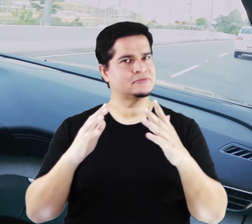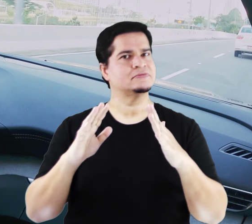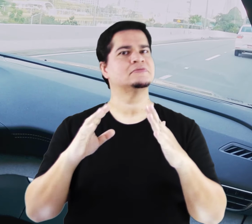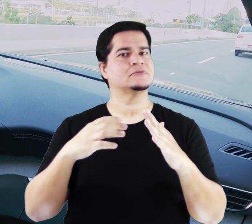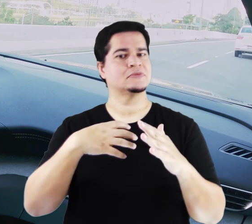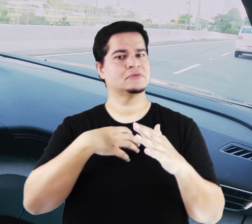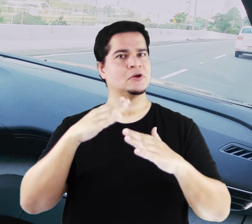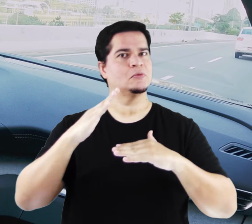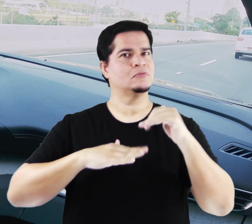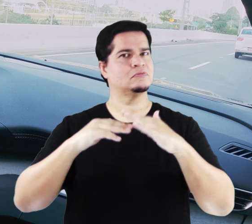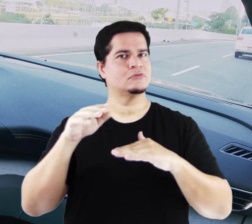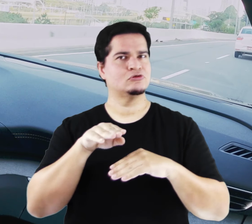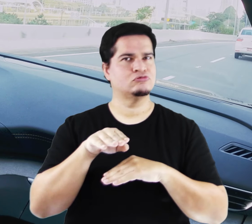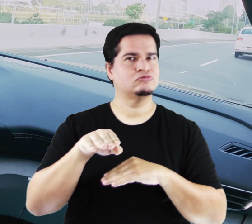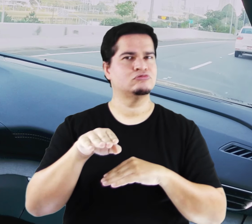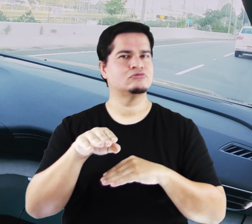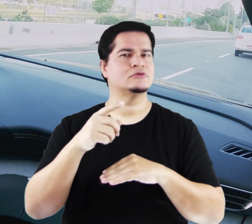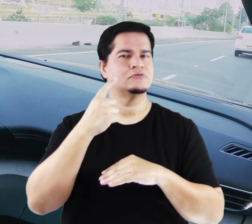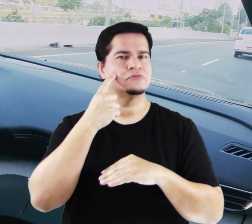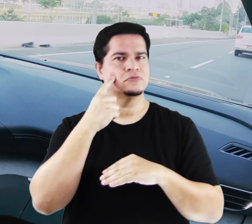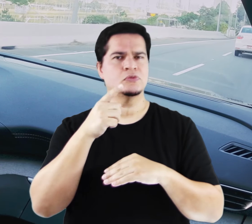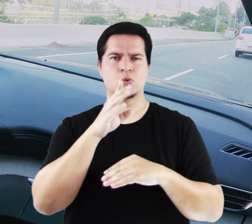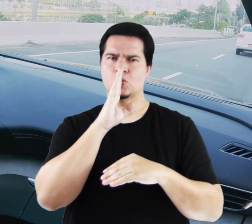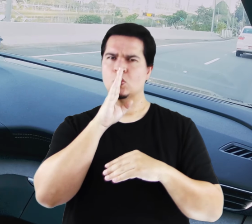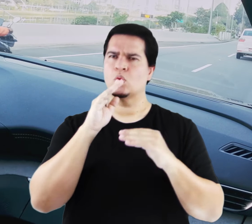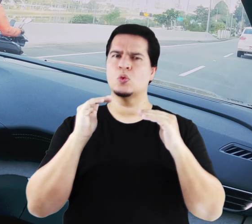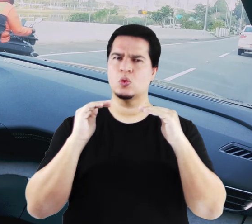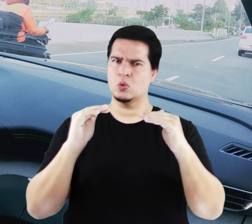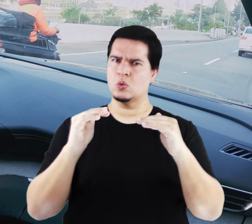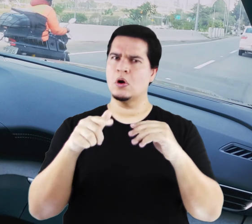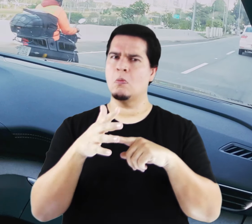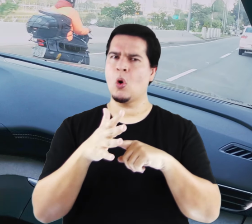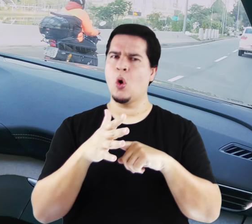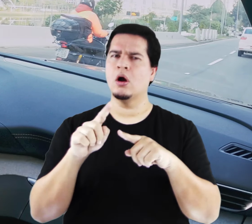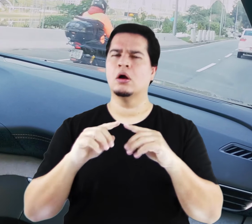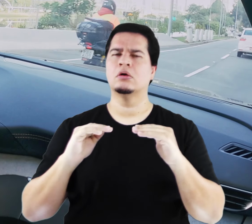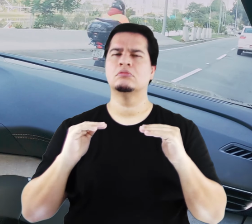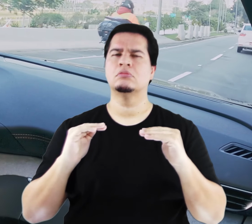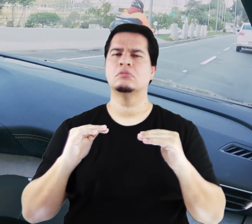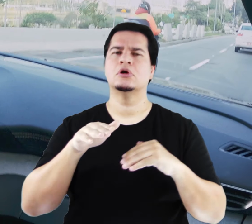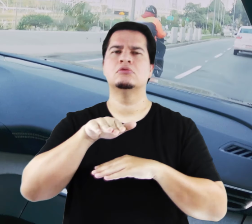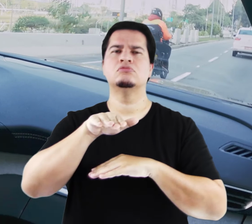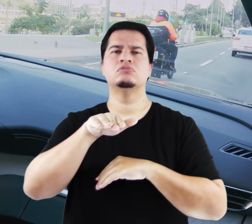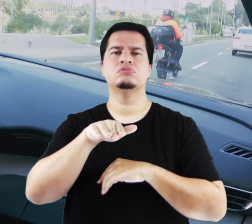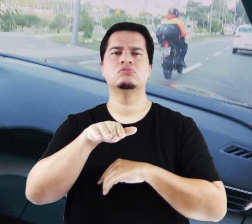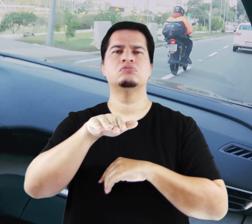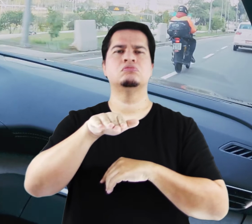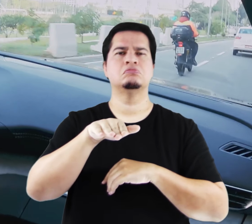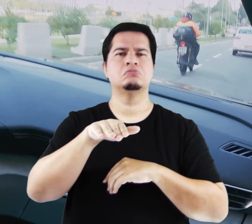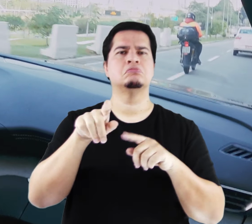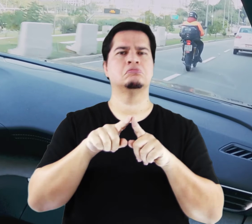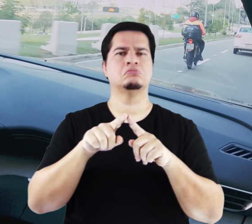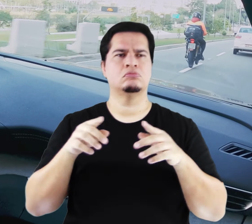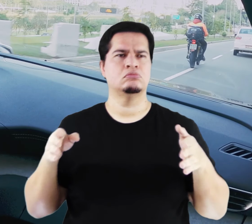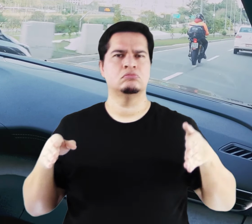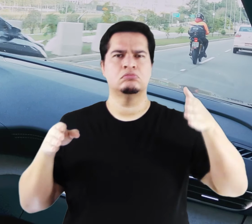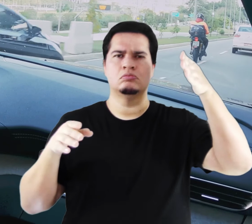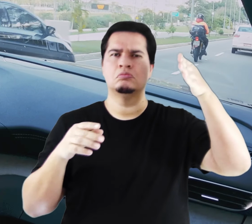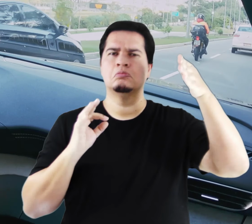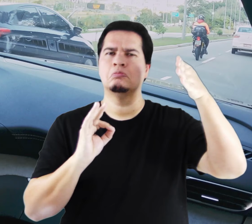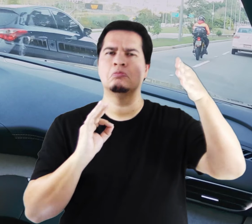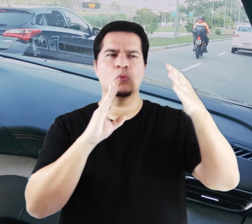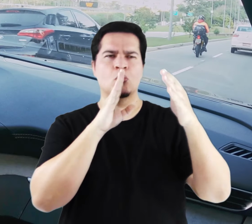que já começa diferente a experiência aí, né? Silêncio a bordo é outra coisa que chama atenção muito positivamente, né? Esse